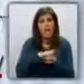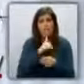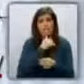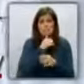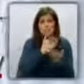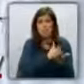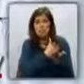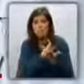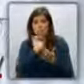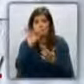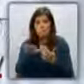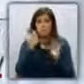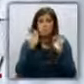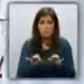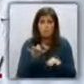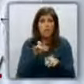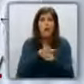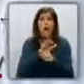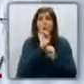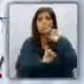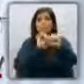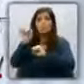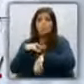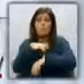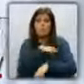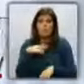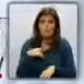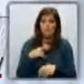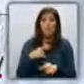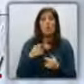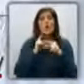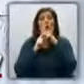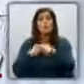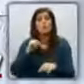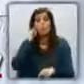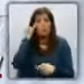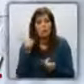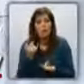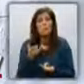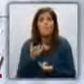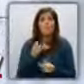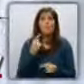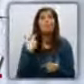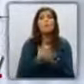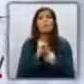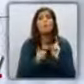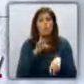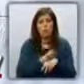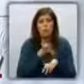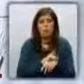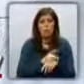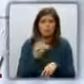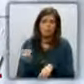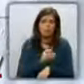clínica para o internamento das áreas médicas no Hospital Portimão. Em Com que Faro, consequências? com consequência que os doentes ficam mais do que o